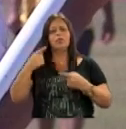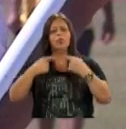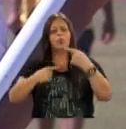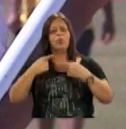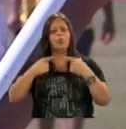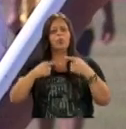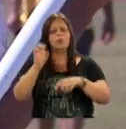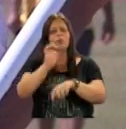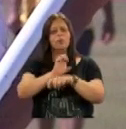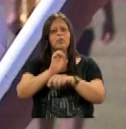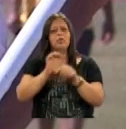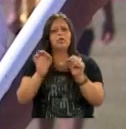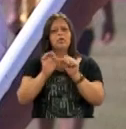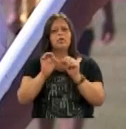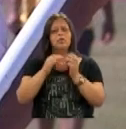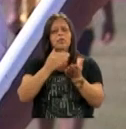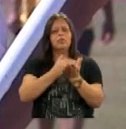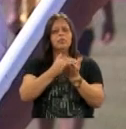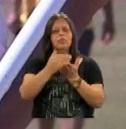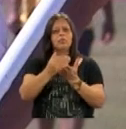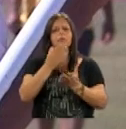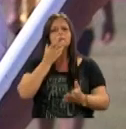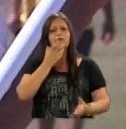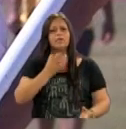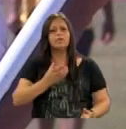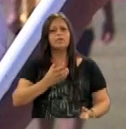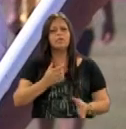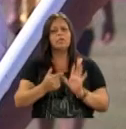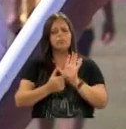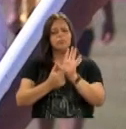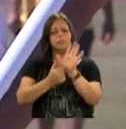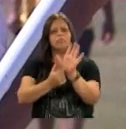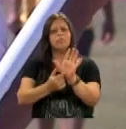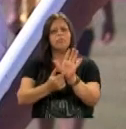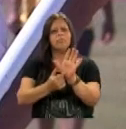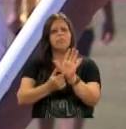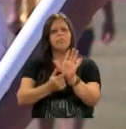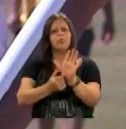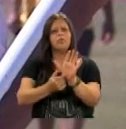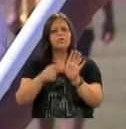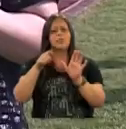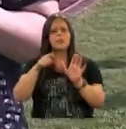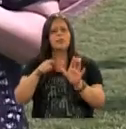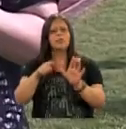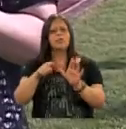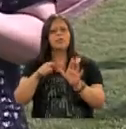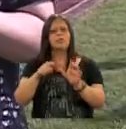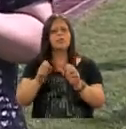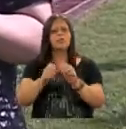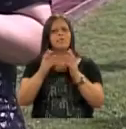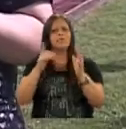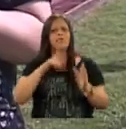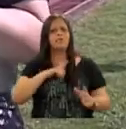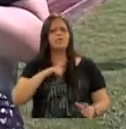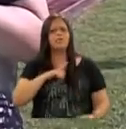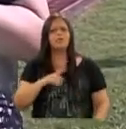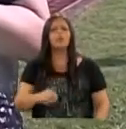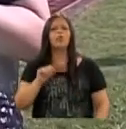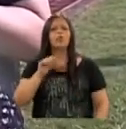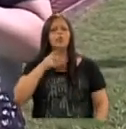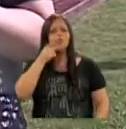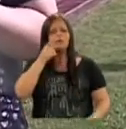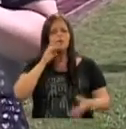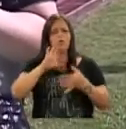estadual realizada no início de dezembro revela a dimensão que esse evento terá quando se fala em olimpíadas